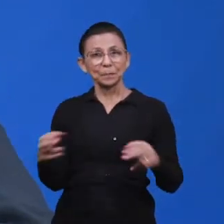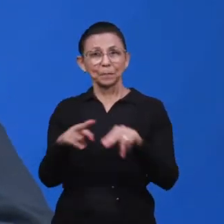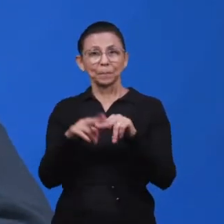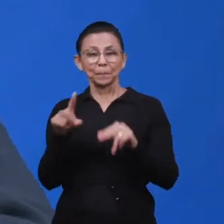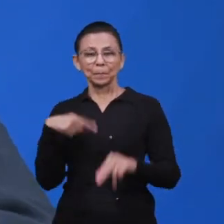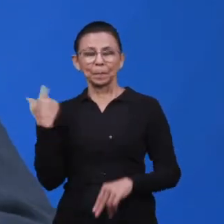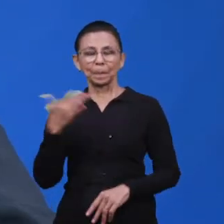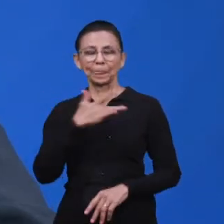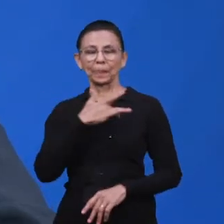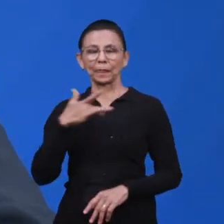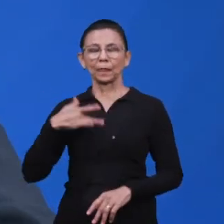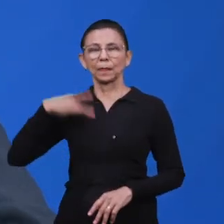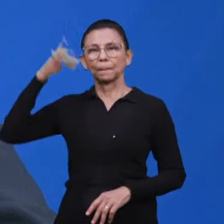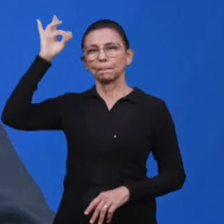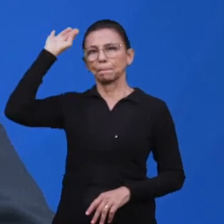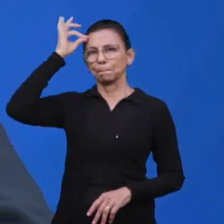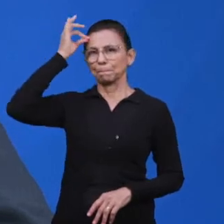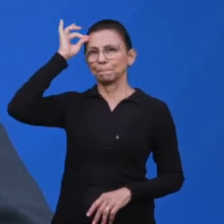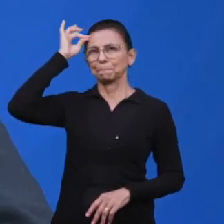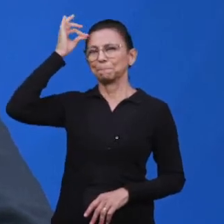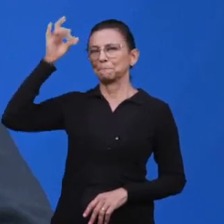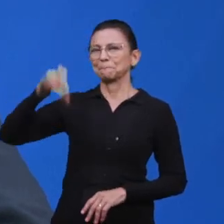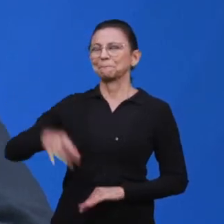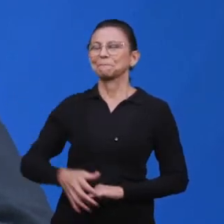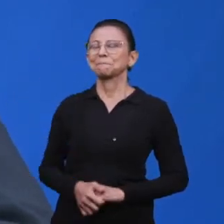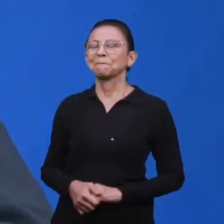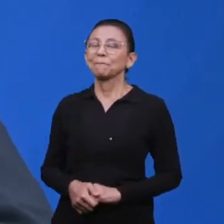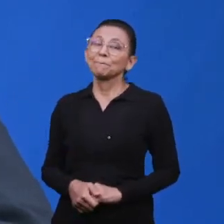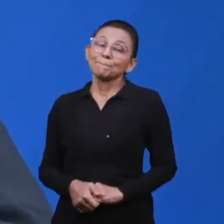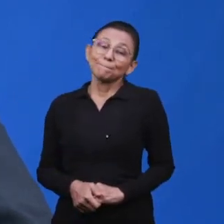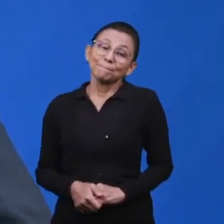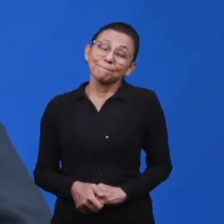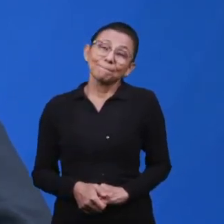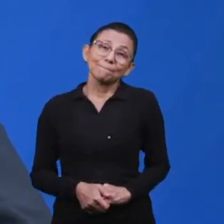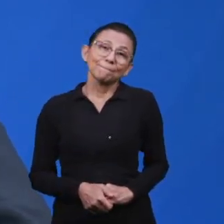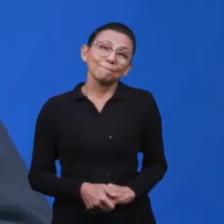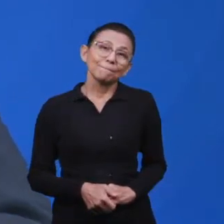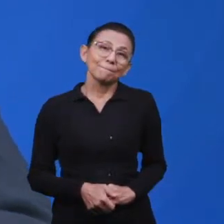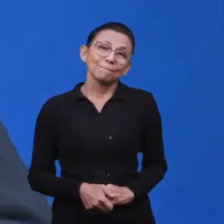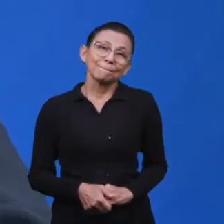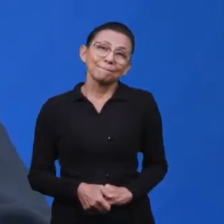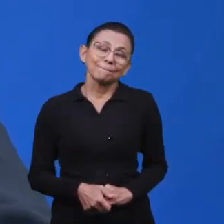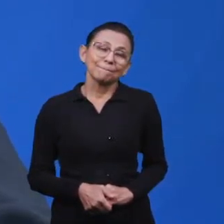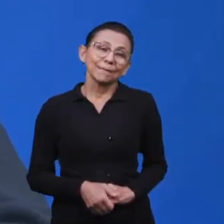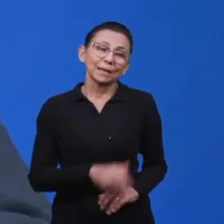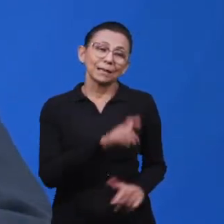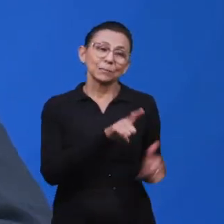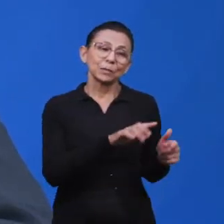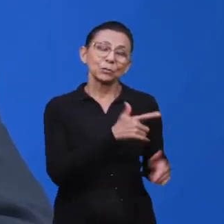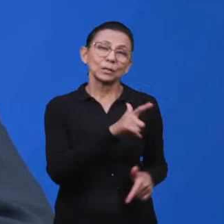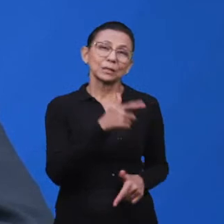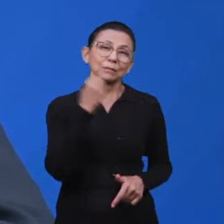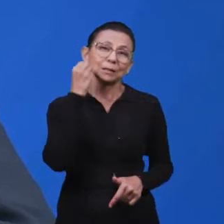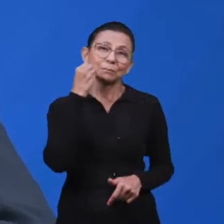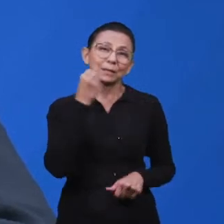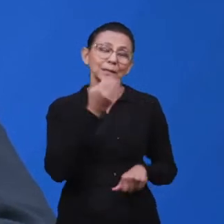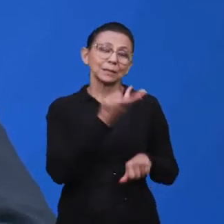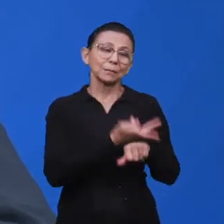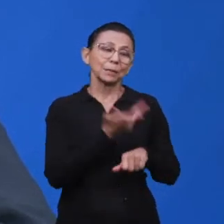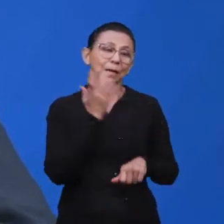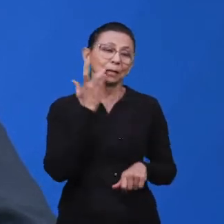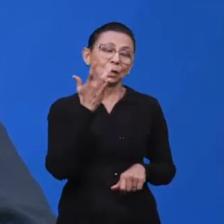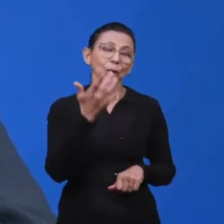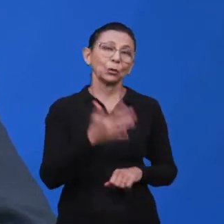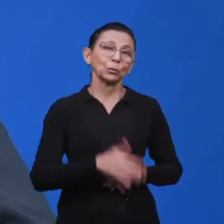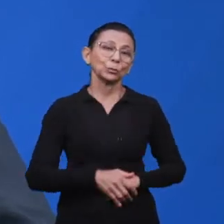espiritual, né? Nós somos saudáveis espiritualmente. E aqueles que não são saudáveis é porque não têm a experiência da prata e do ouro, né? Muito